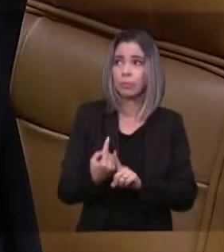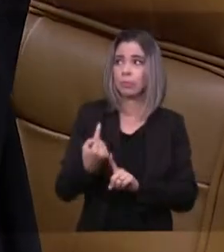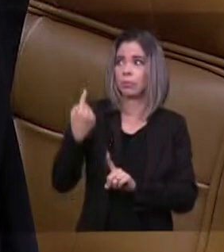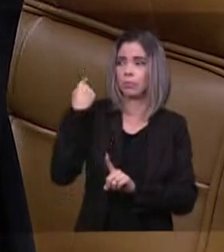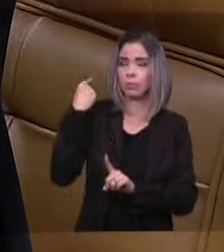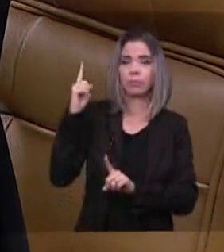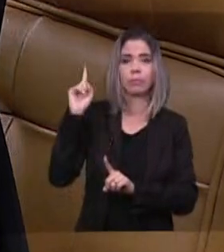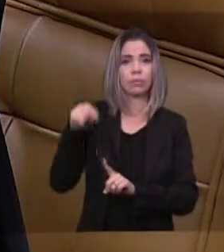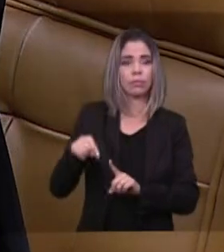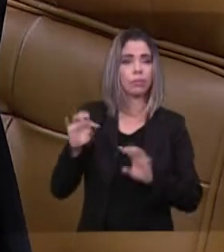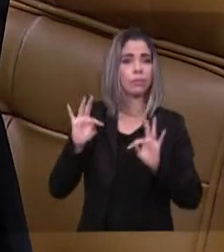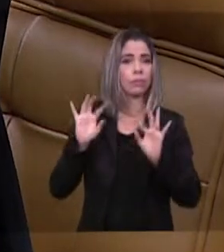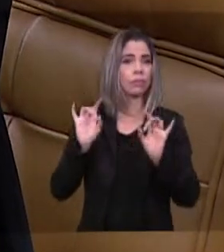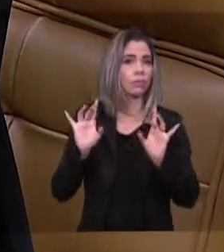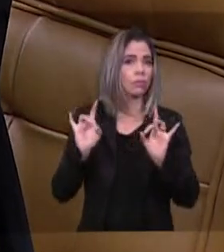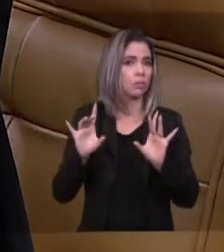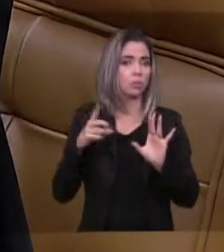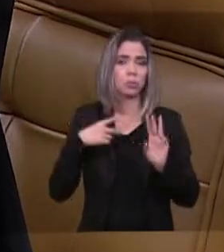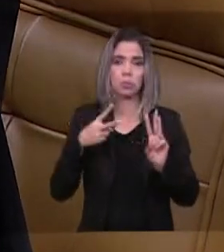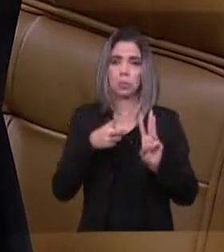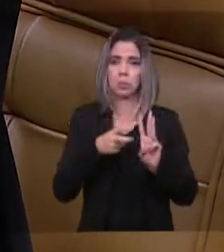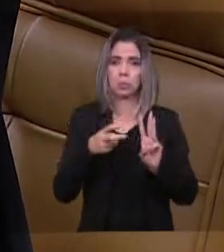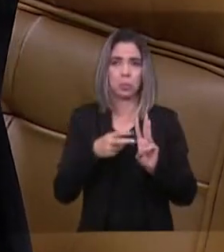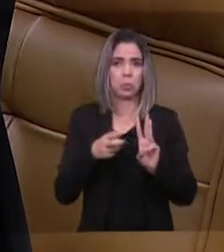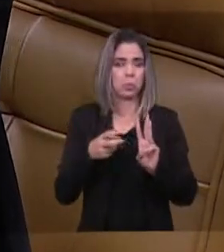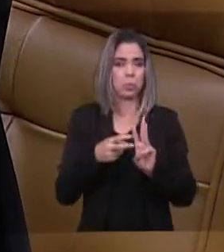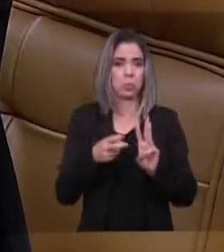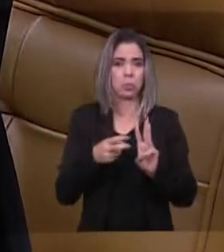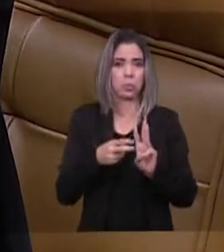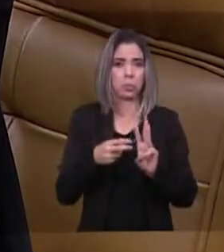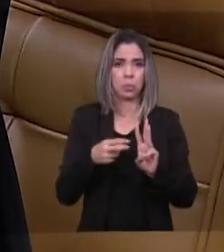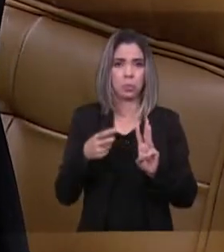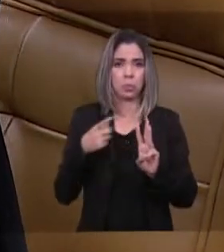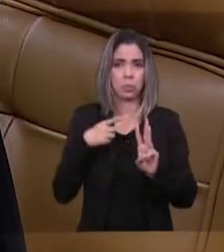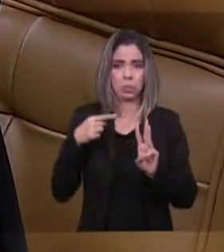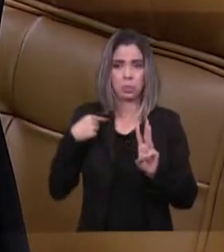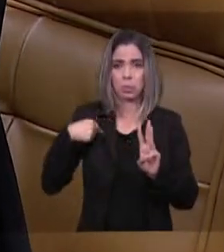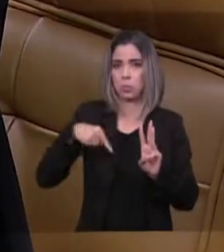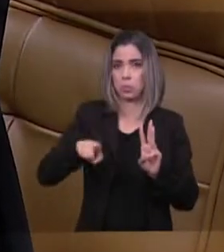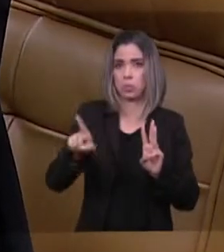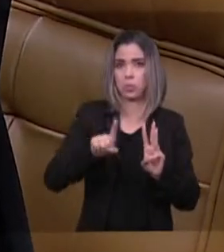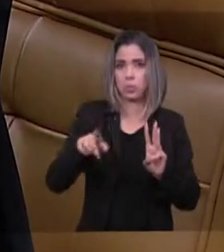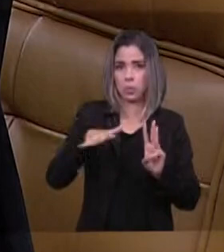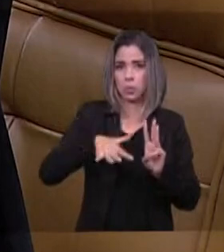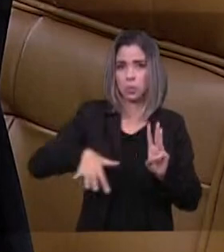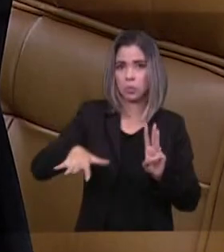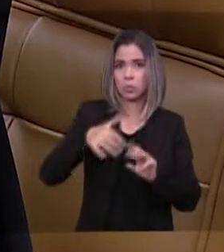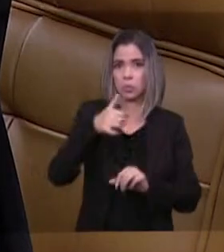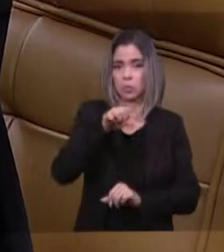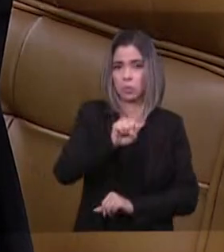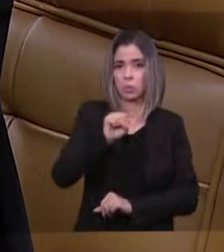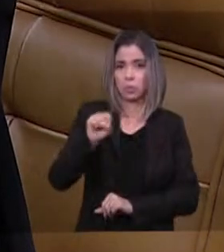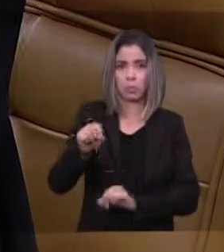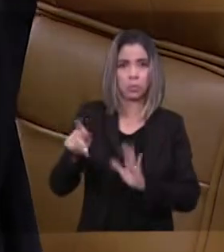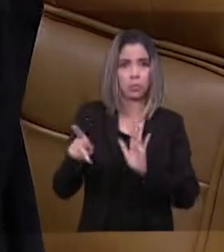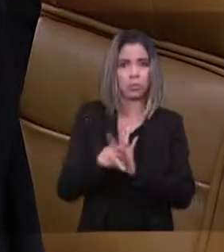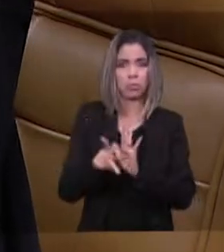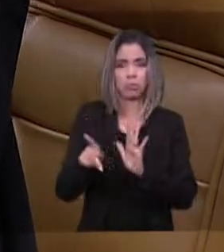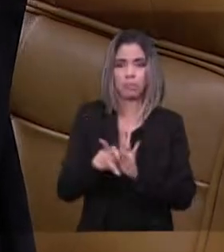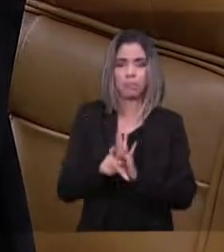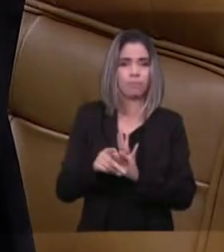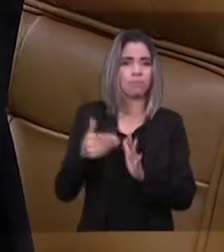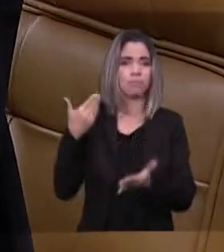entendimento no sentido de que bastaria que os indígenas não estivessem na área em 1988 para se desqualificar